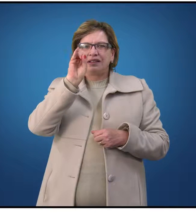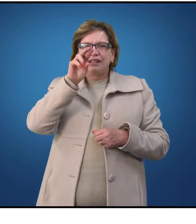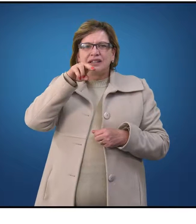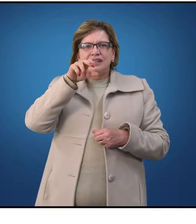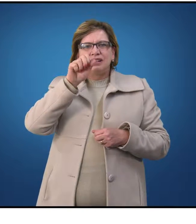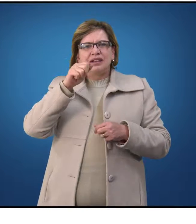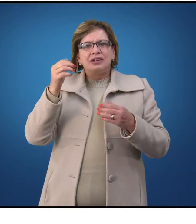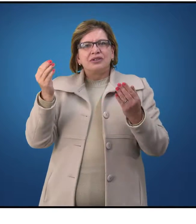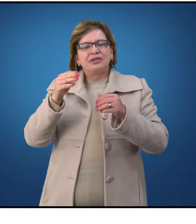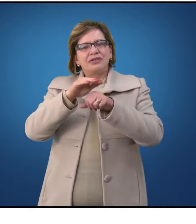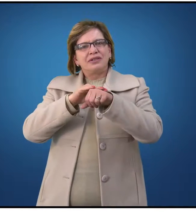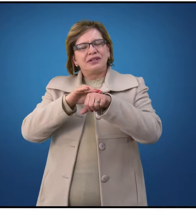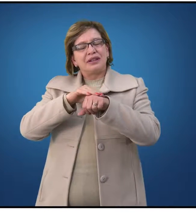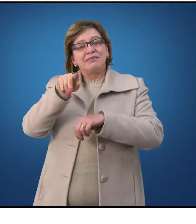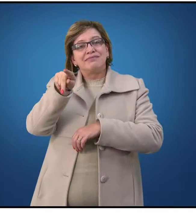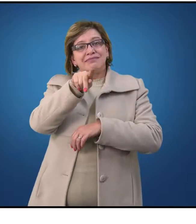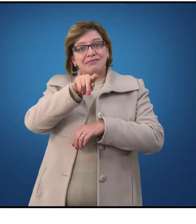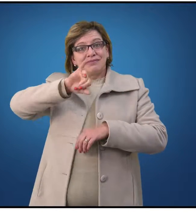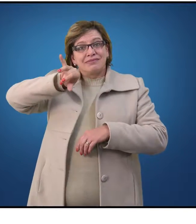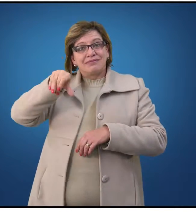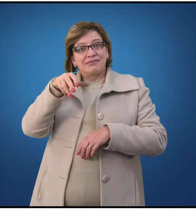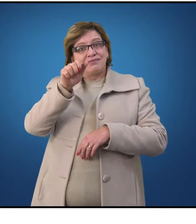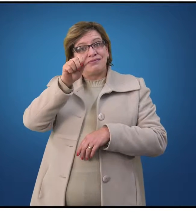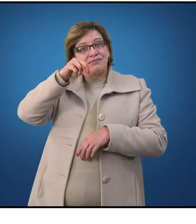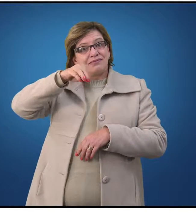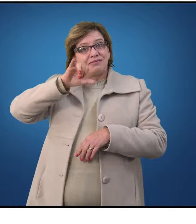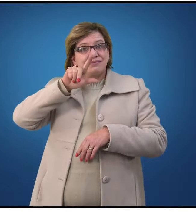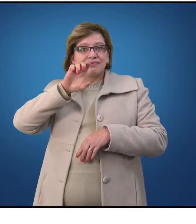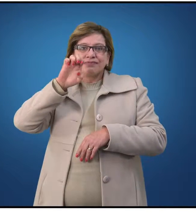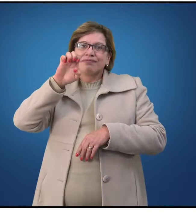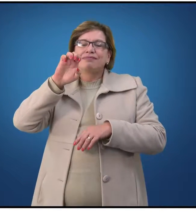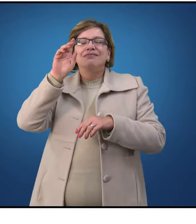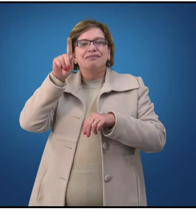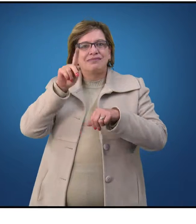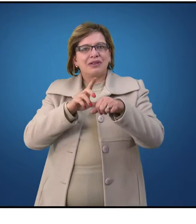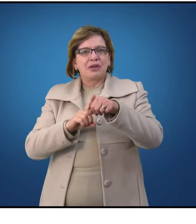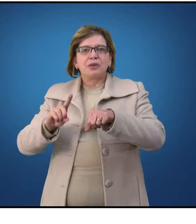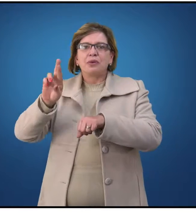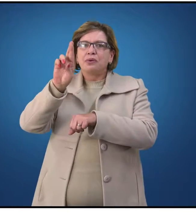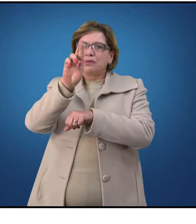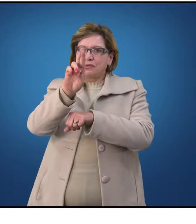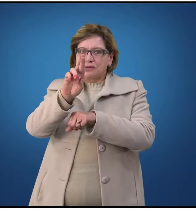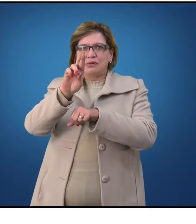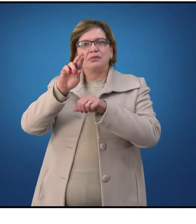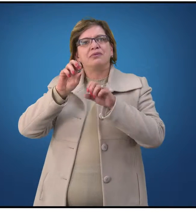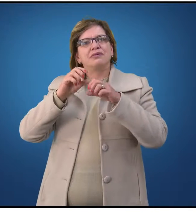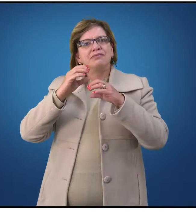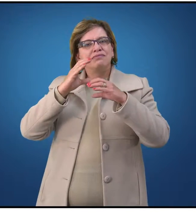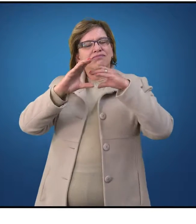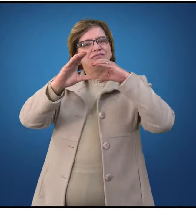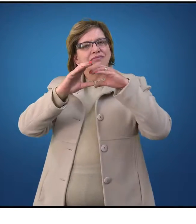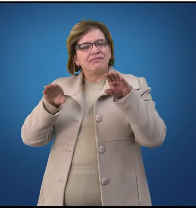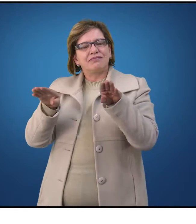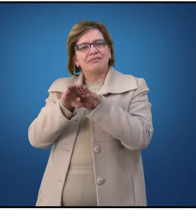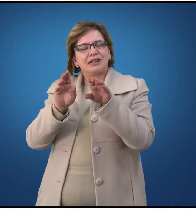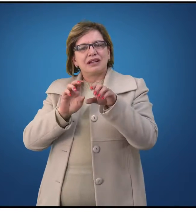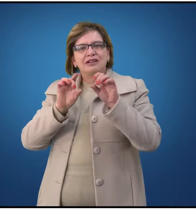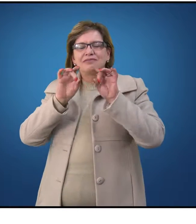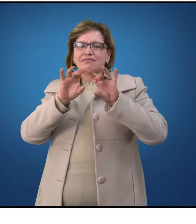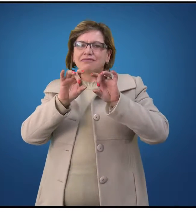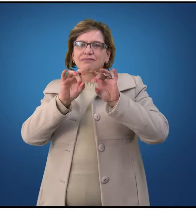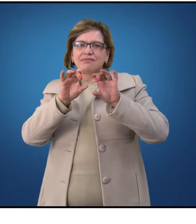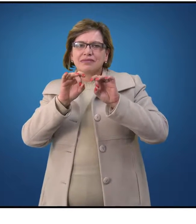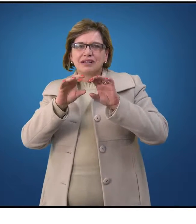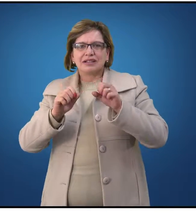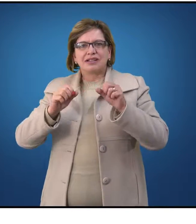professora Jamile Santinello, que é doutora em comunicação e especialista em computação aplicada ao ensino, além de